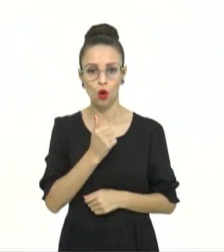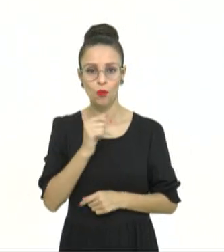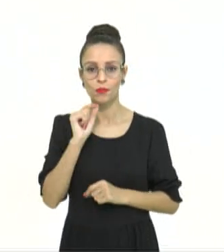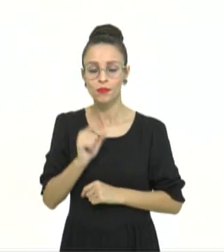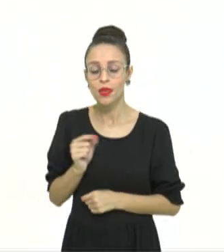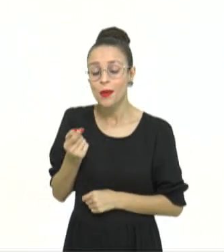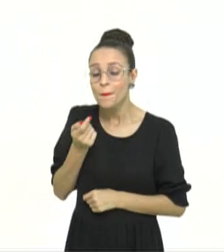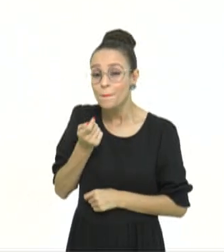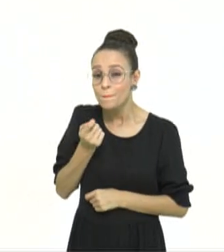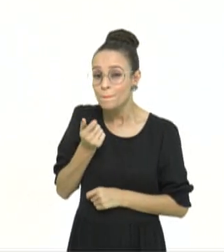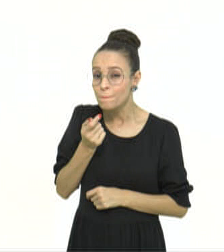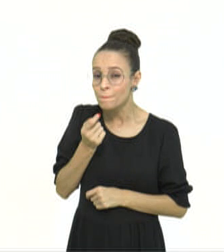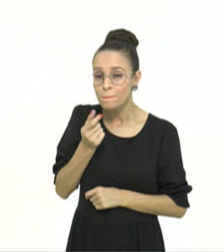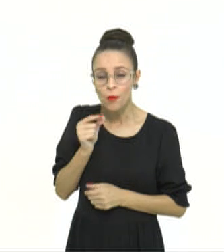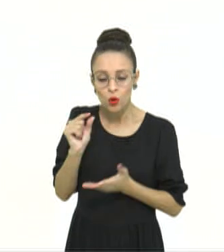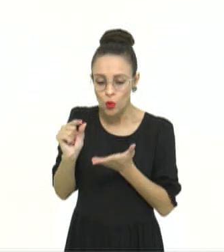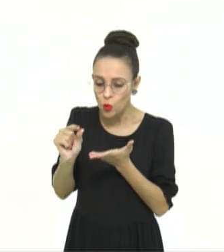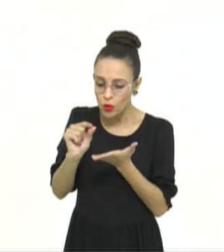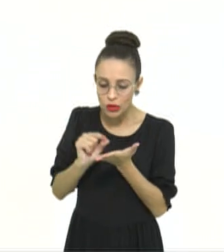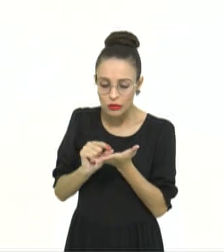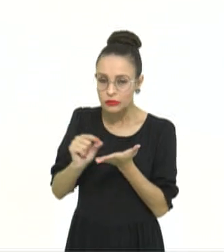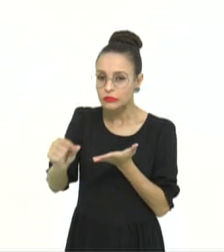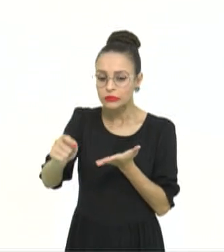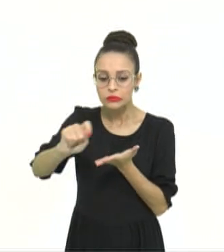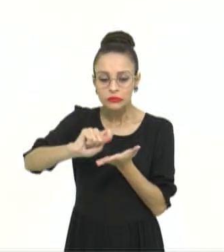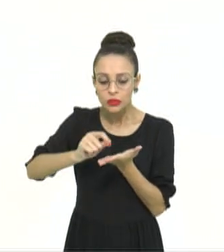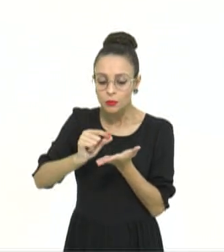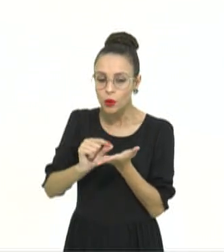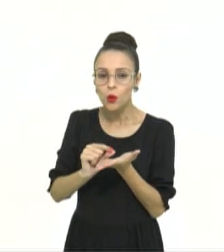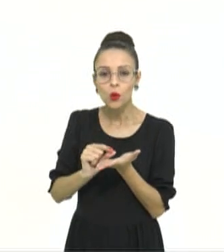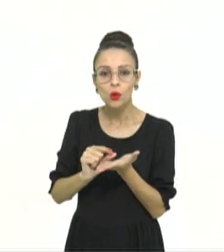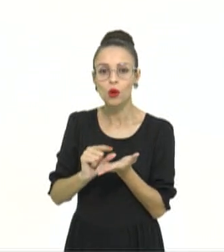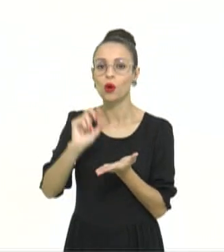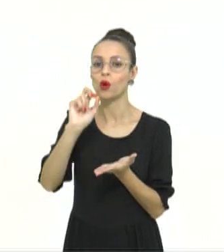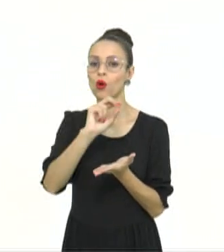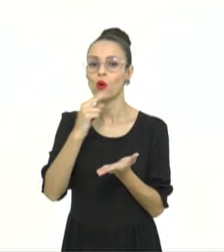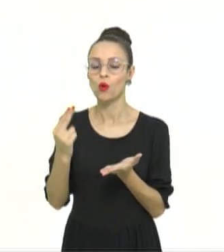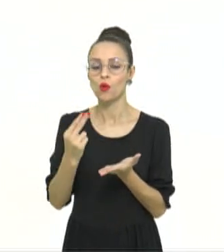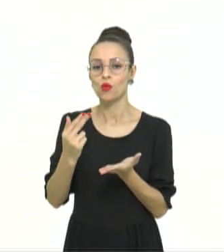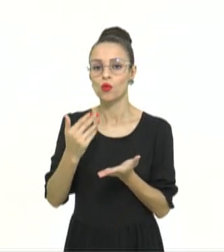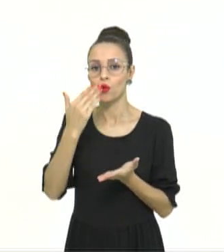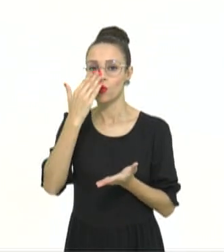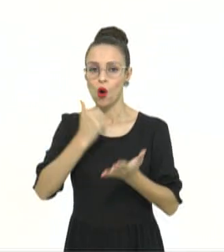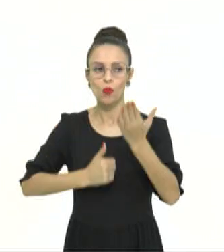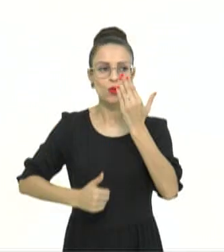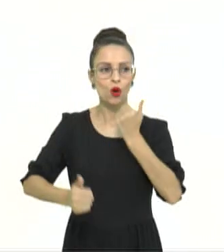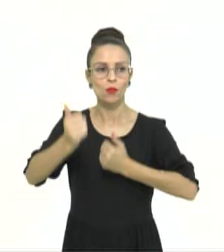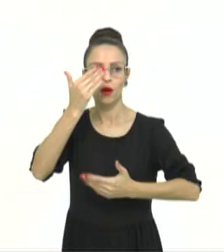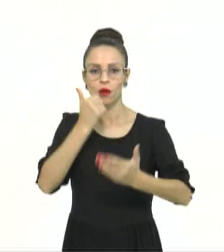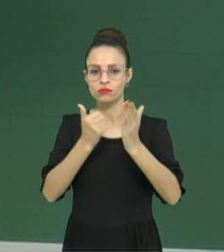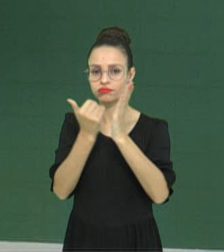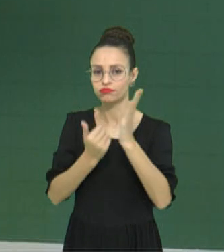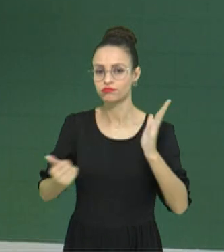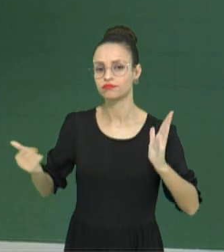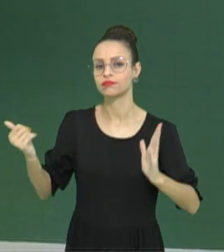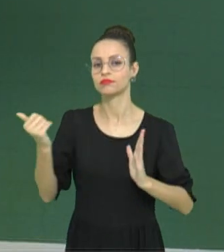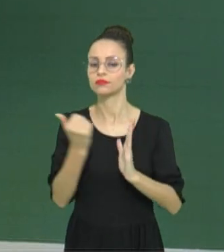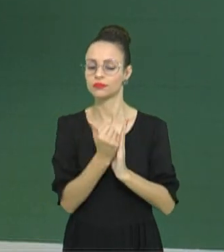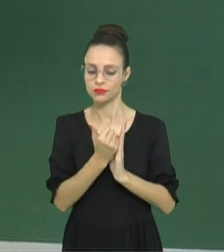extremamente pequenas quantidades de alimento ou severamente comendo demais, né, num